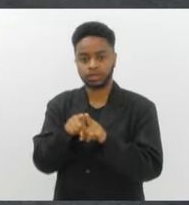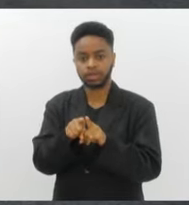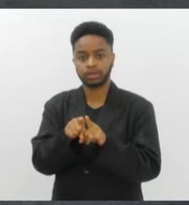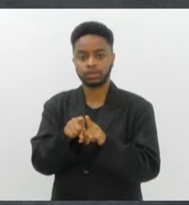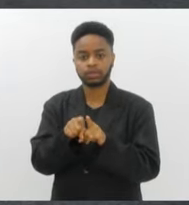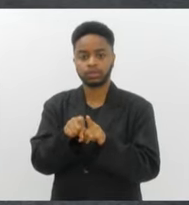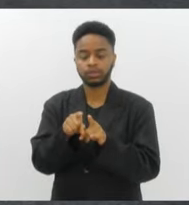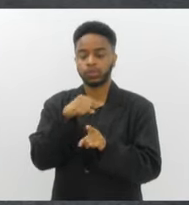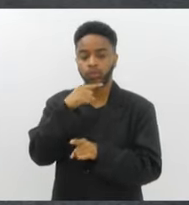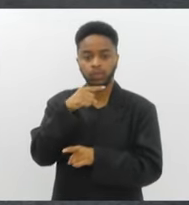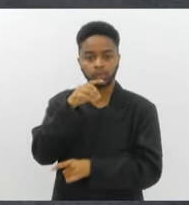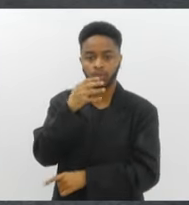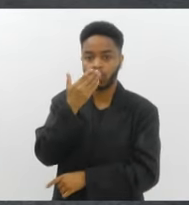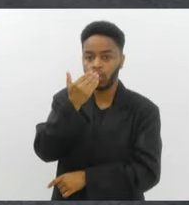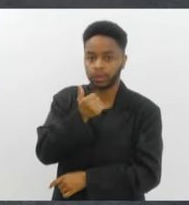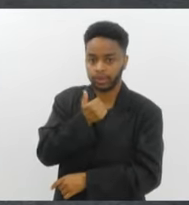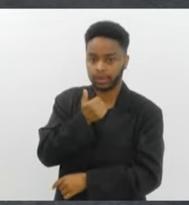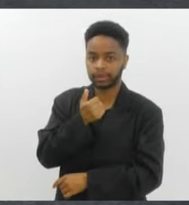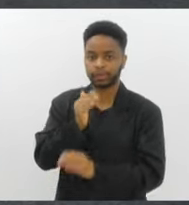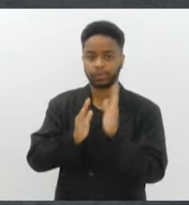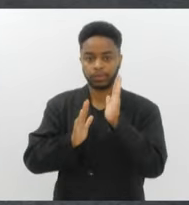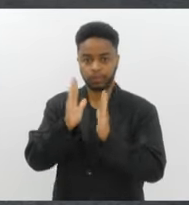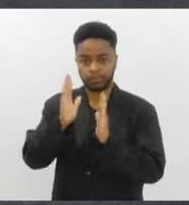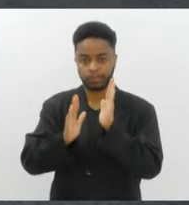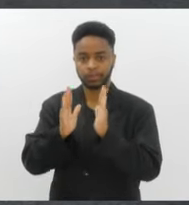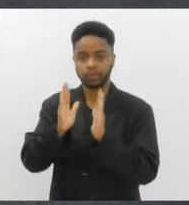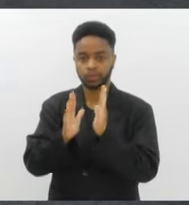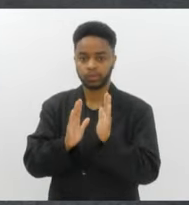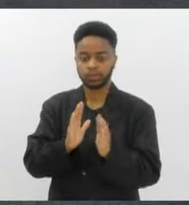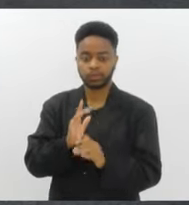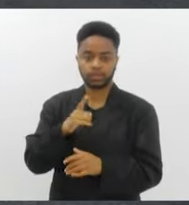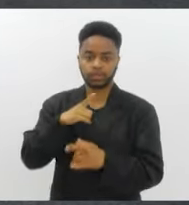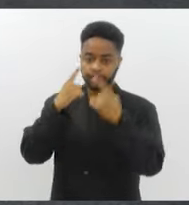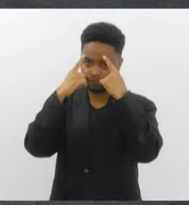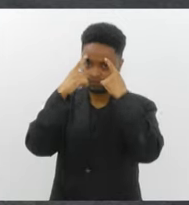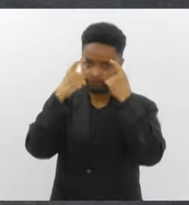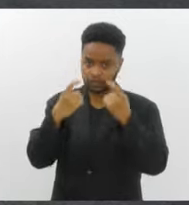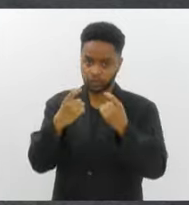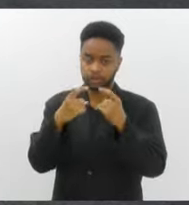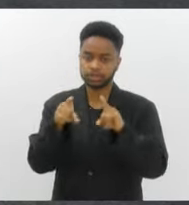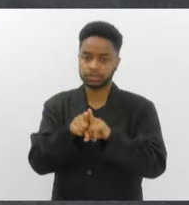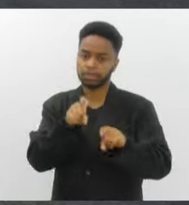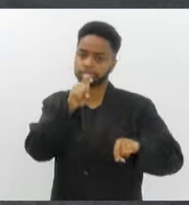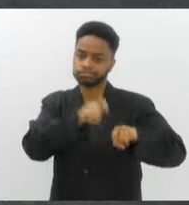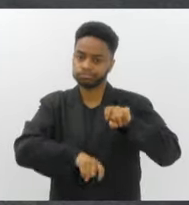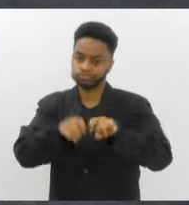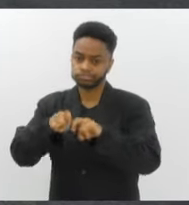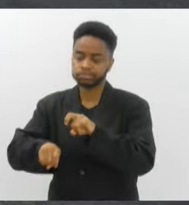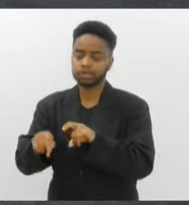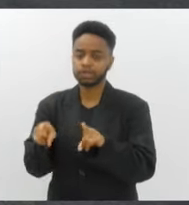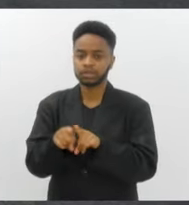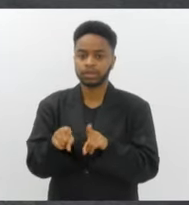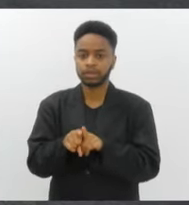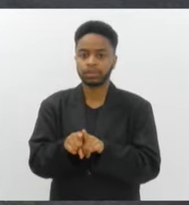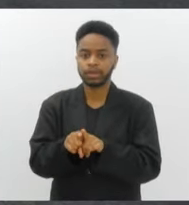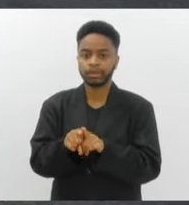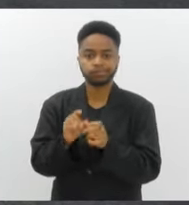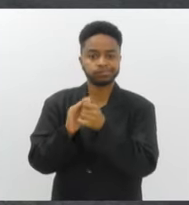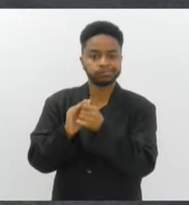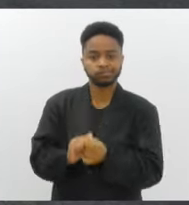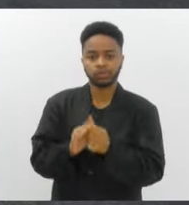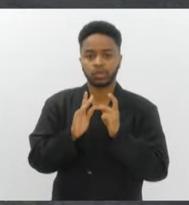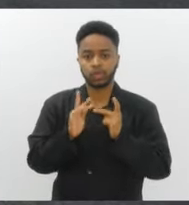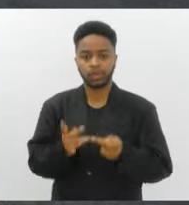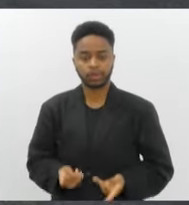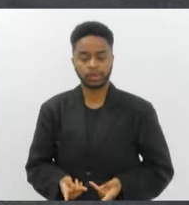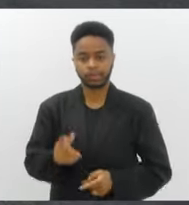à alimentação nessa época de tanta violência, de tanto estupro, de tanta desumanização das